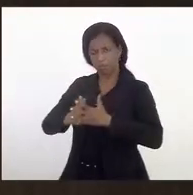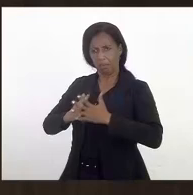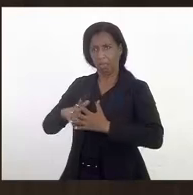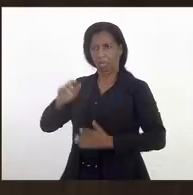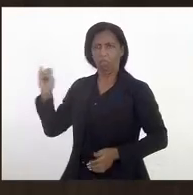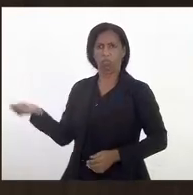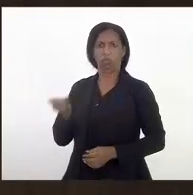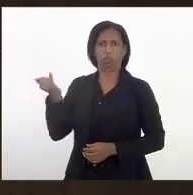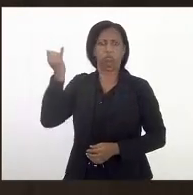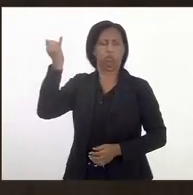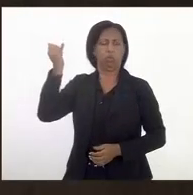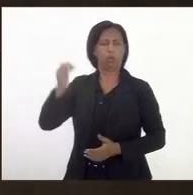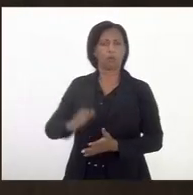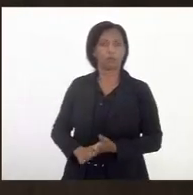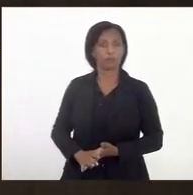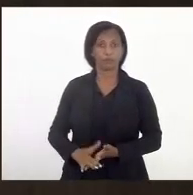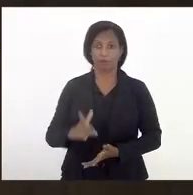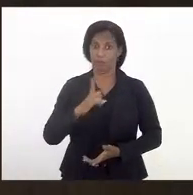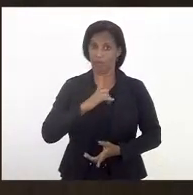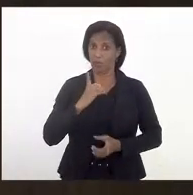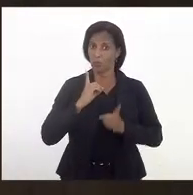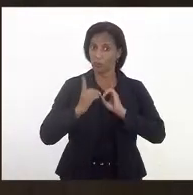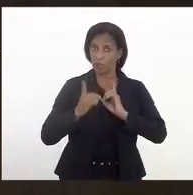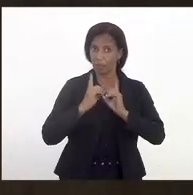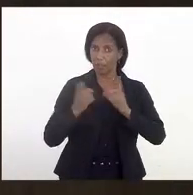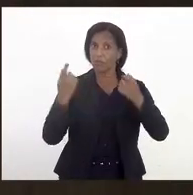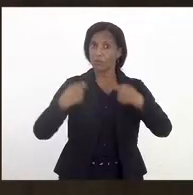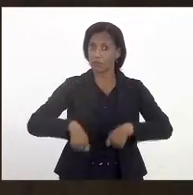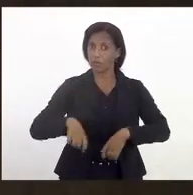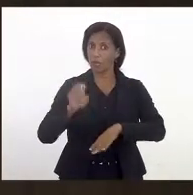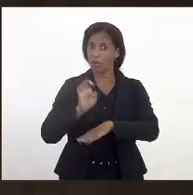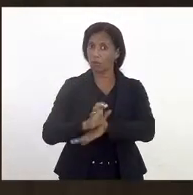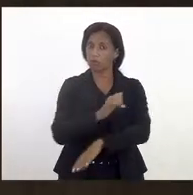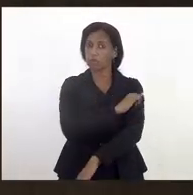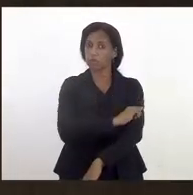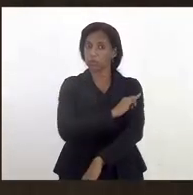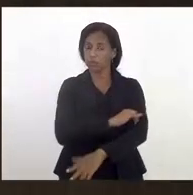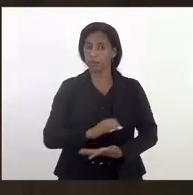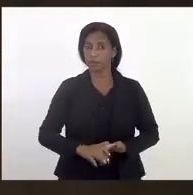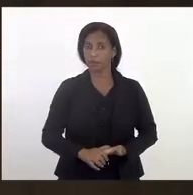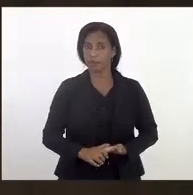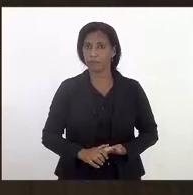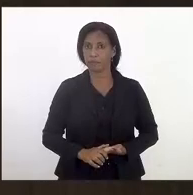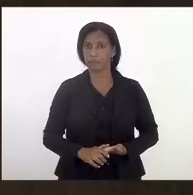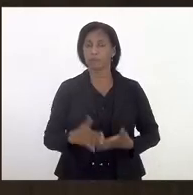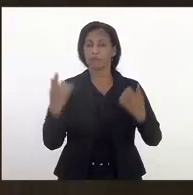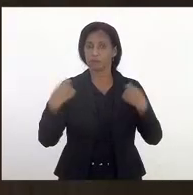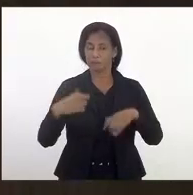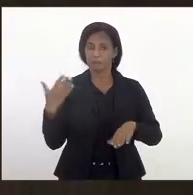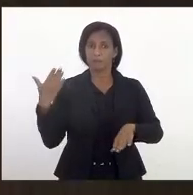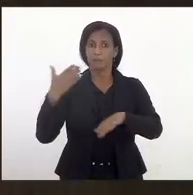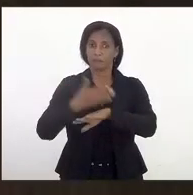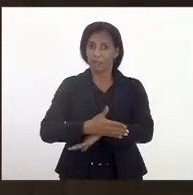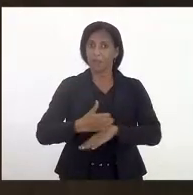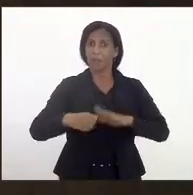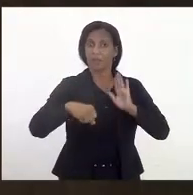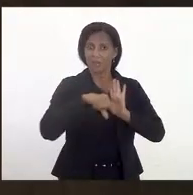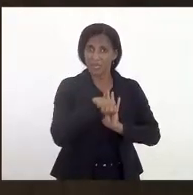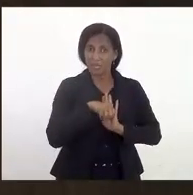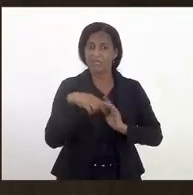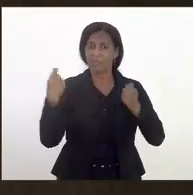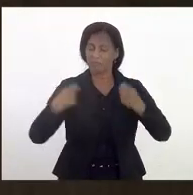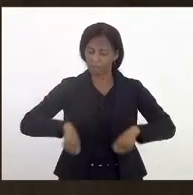privilégio mas existe um debate que a gente tem que fazer no Rio de Janeiro a gente enfrente enfrenta assim uma crise